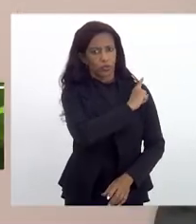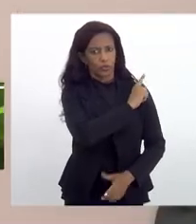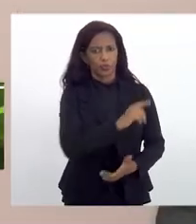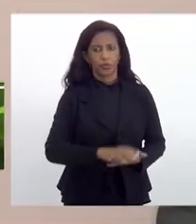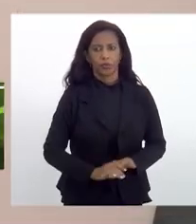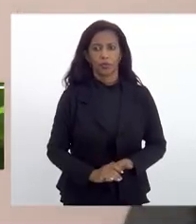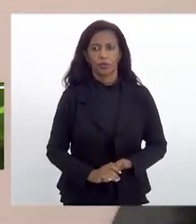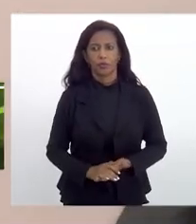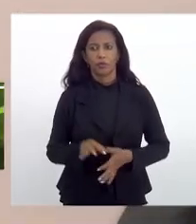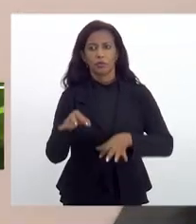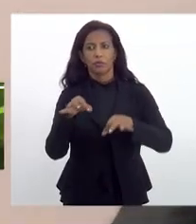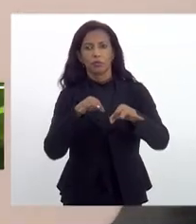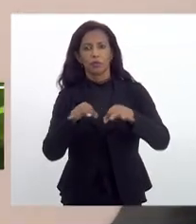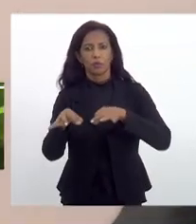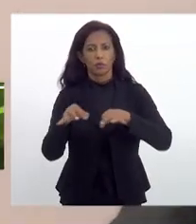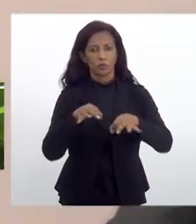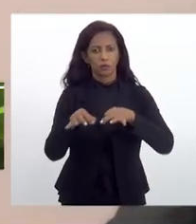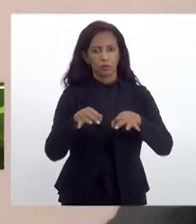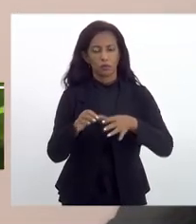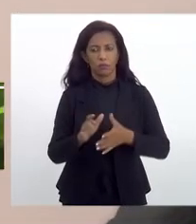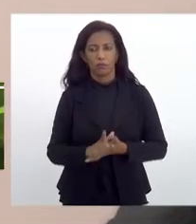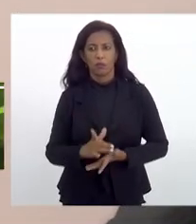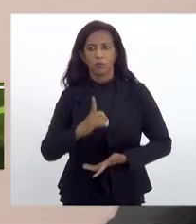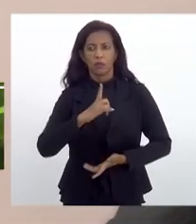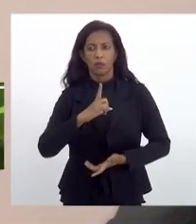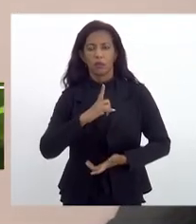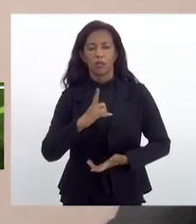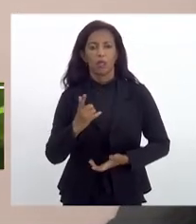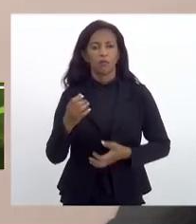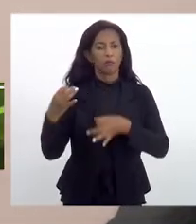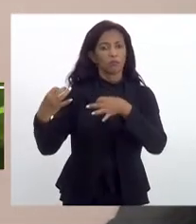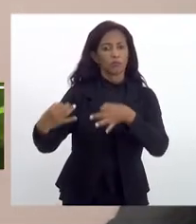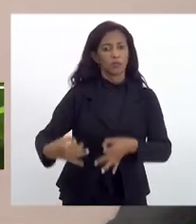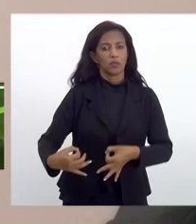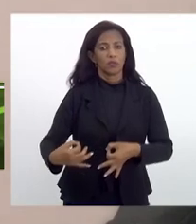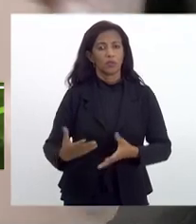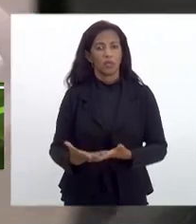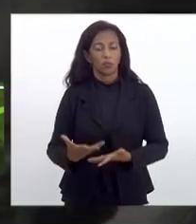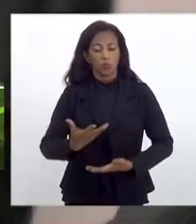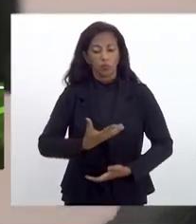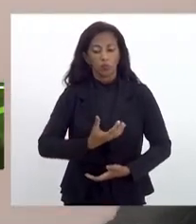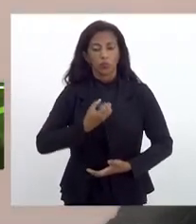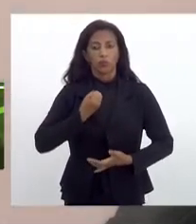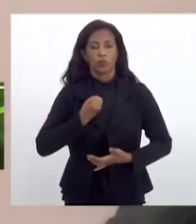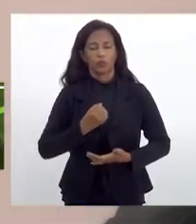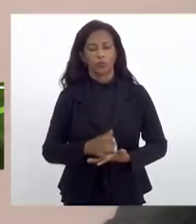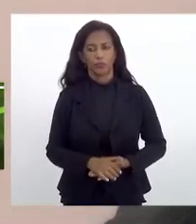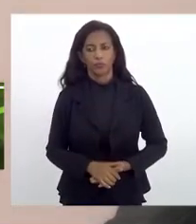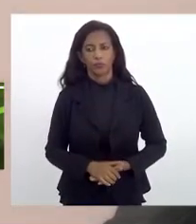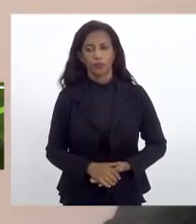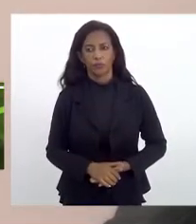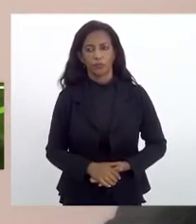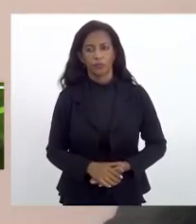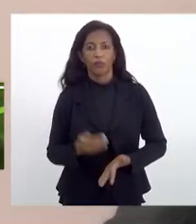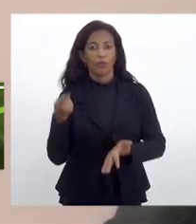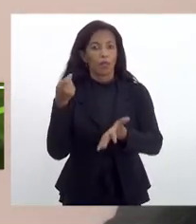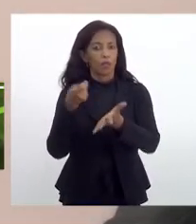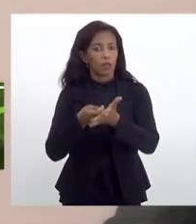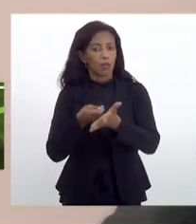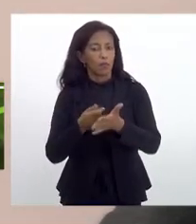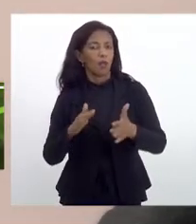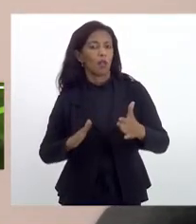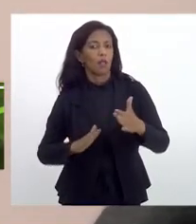De uma certa forma, causou um certo um certo susto determinadas